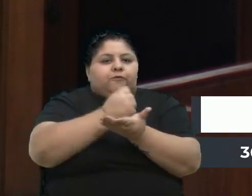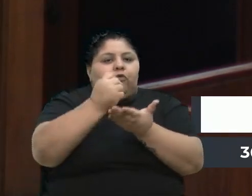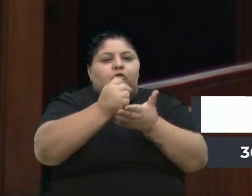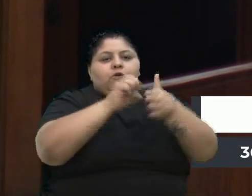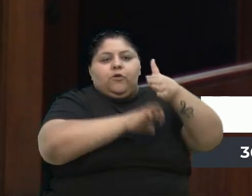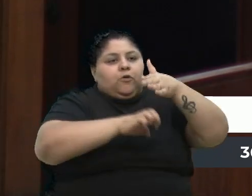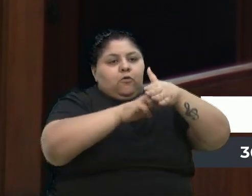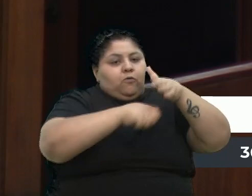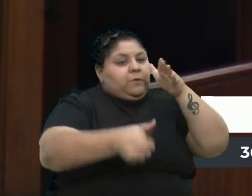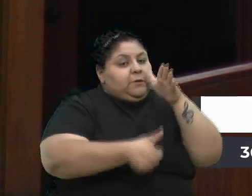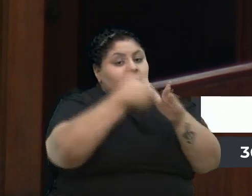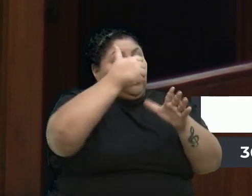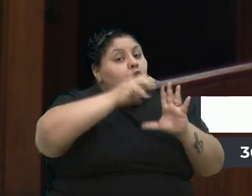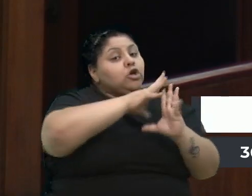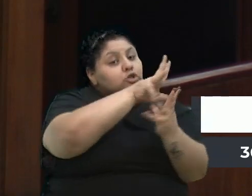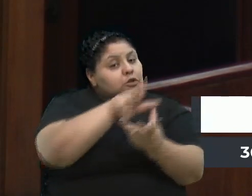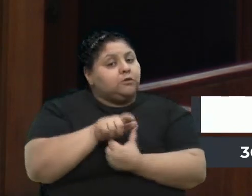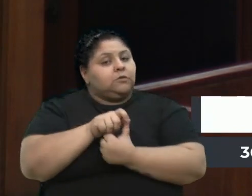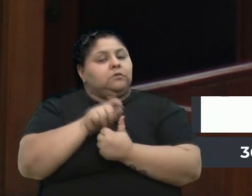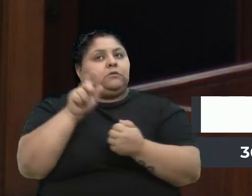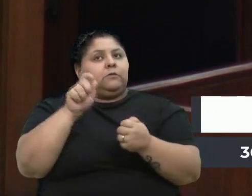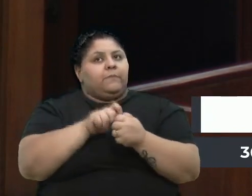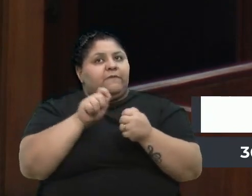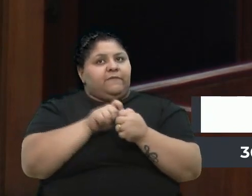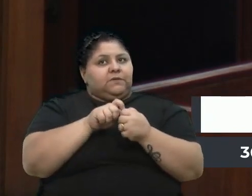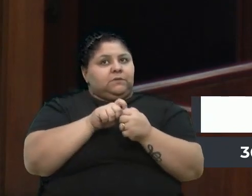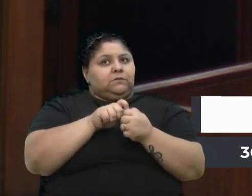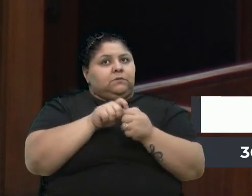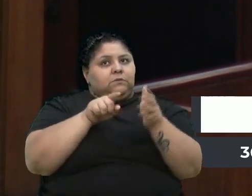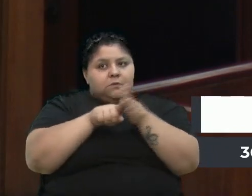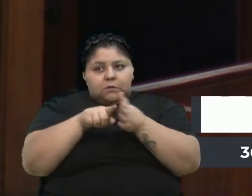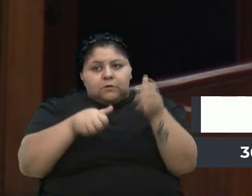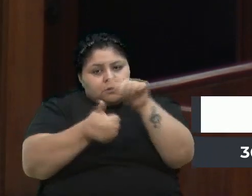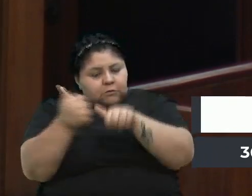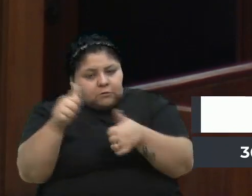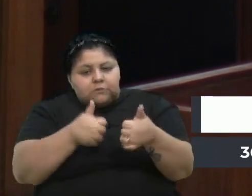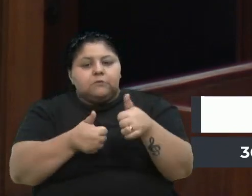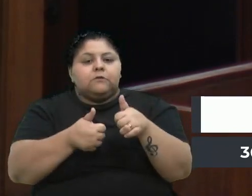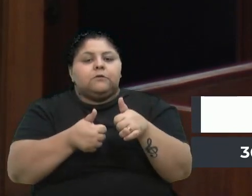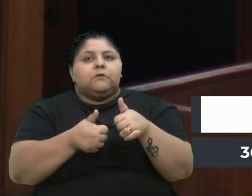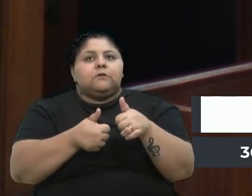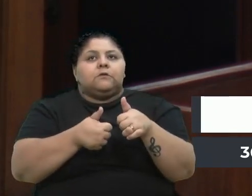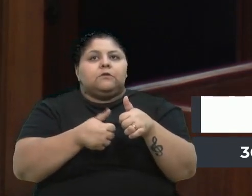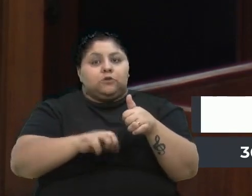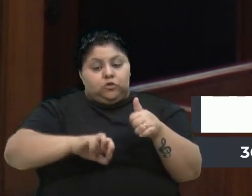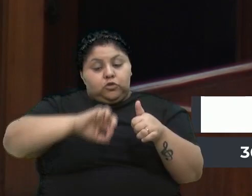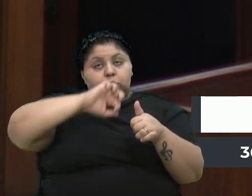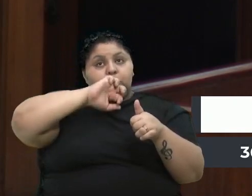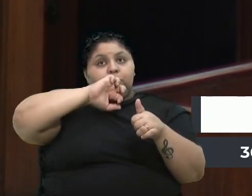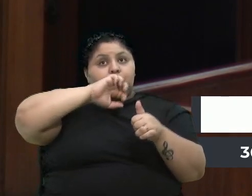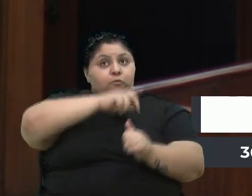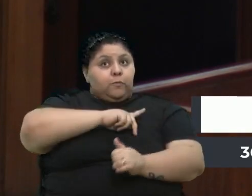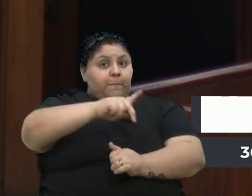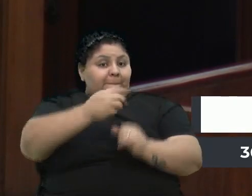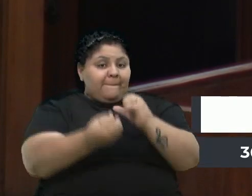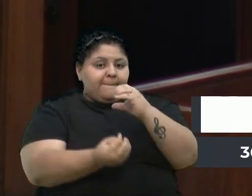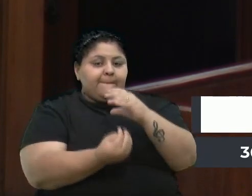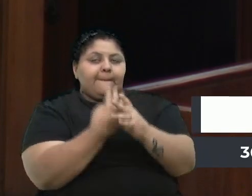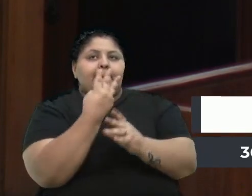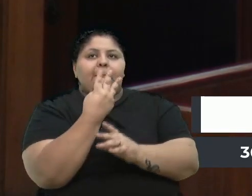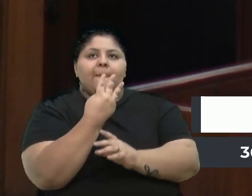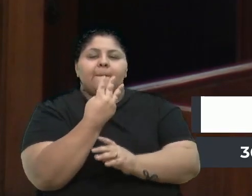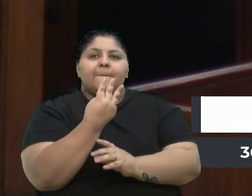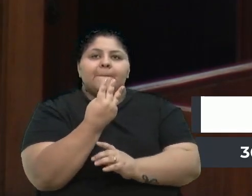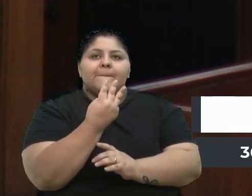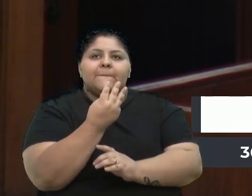uma das melhores do mundo para fazer auditoria, que façam essa auditoria e que o senhor bispo, presidente da fundação,